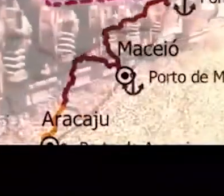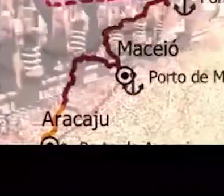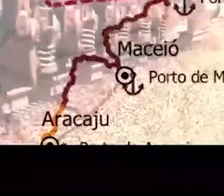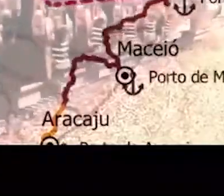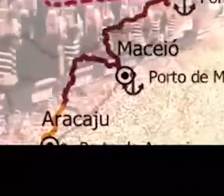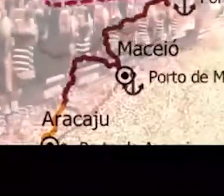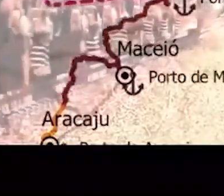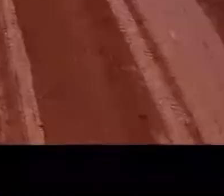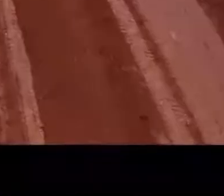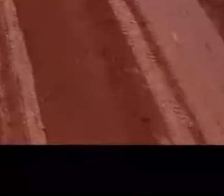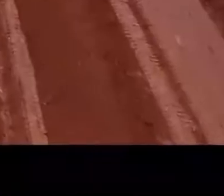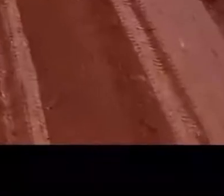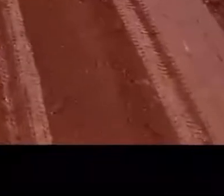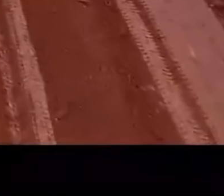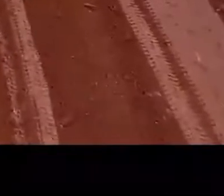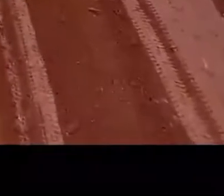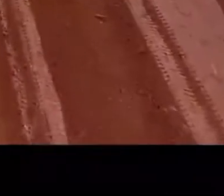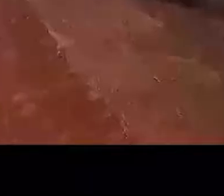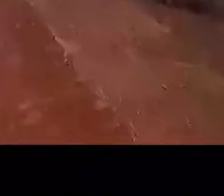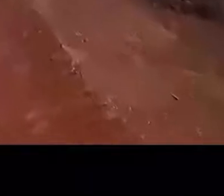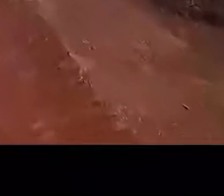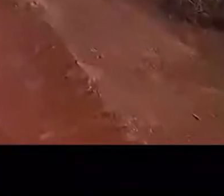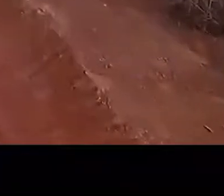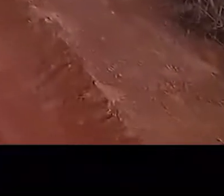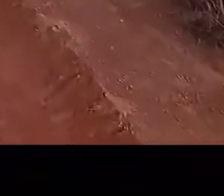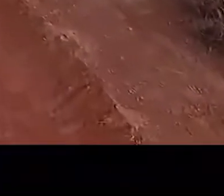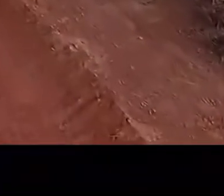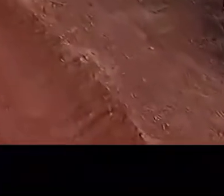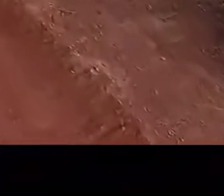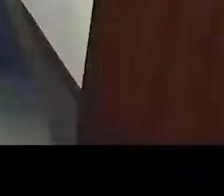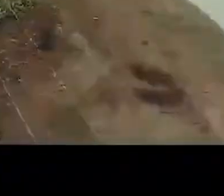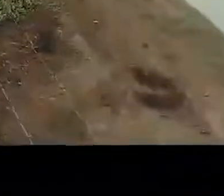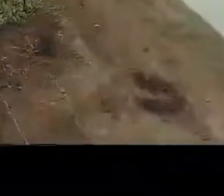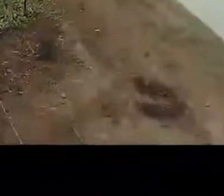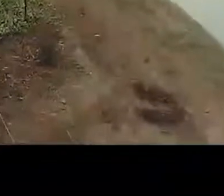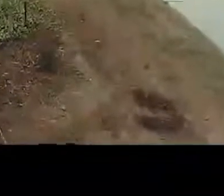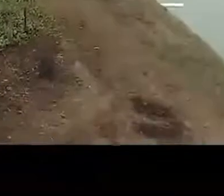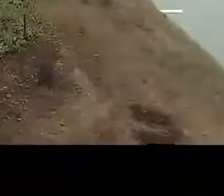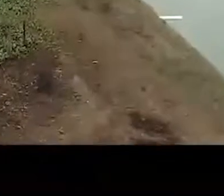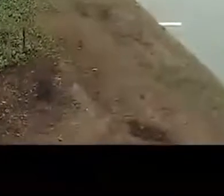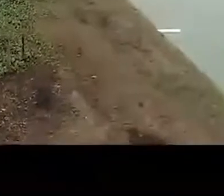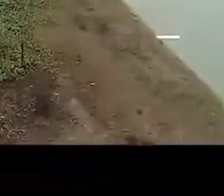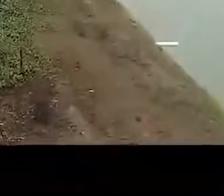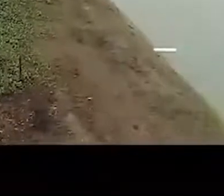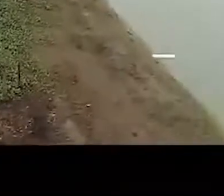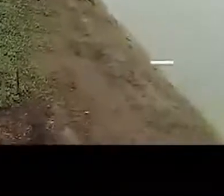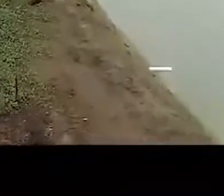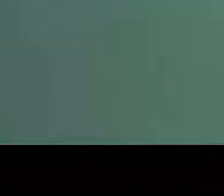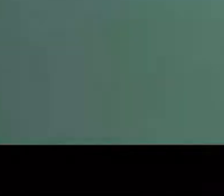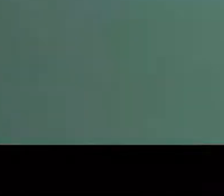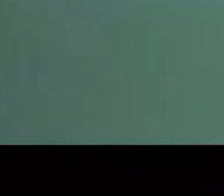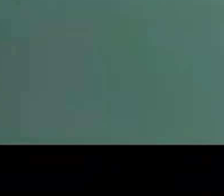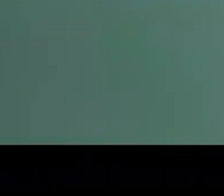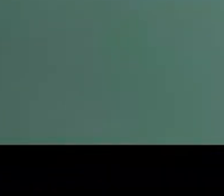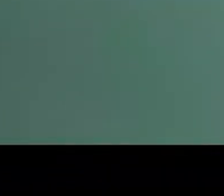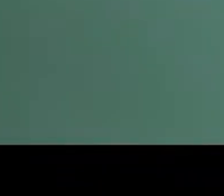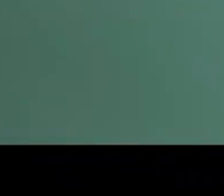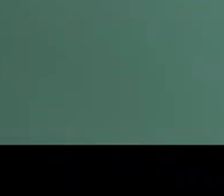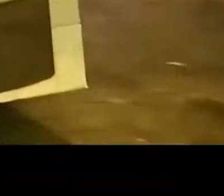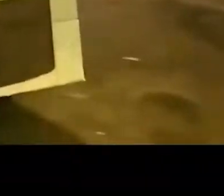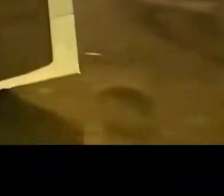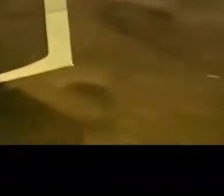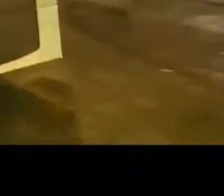de exportação do país. Com a casa em ordem, o governo criou um ambiente favorável à atração de investimentos, elevou o PIB